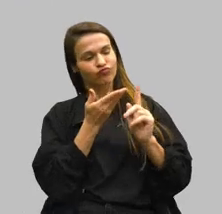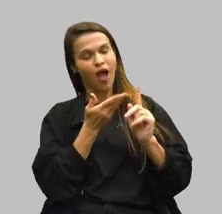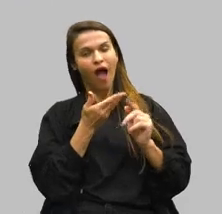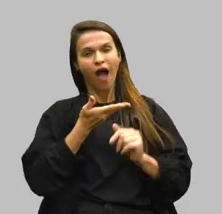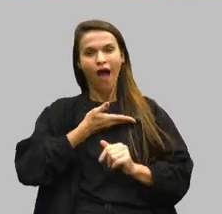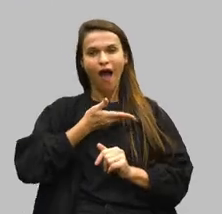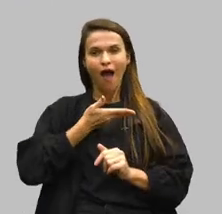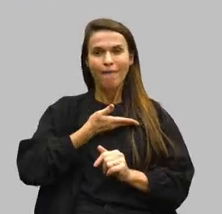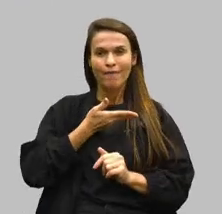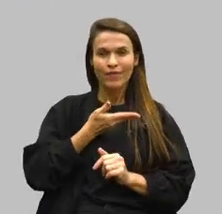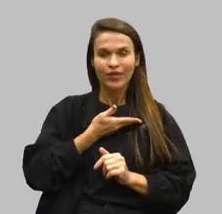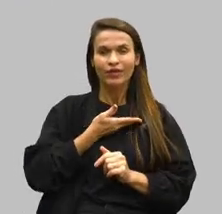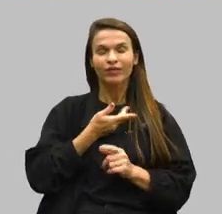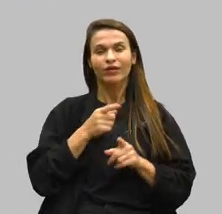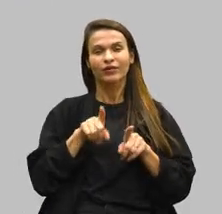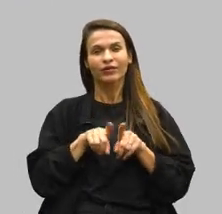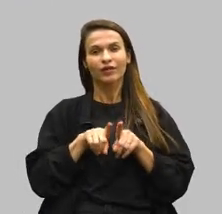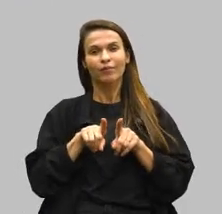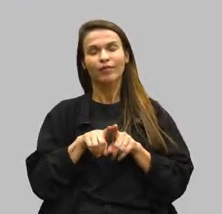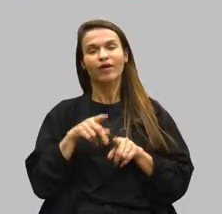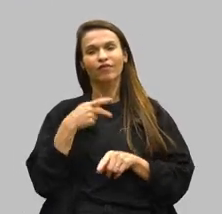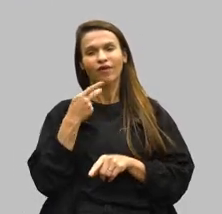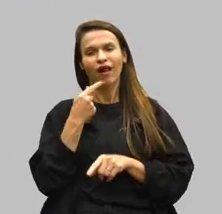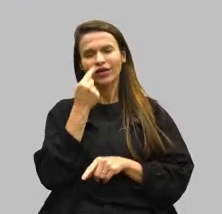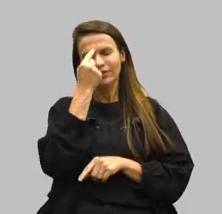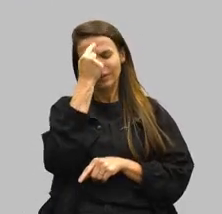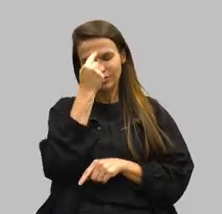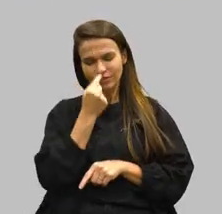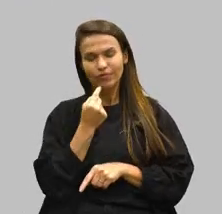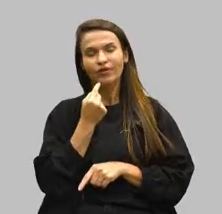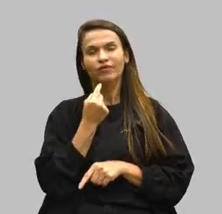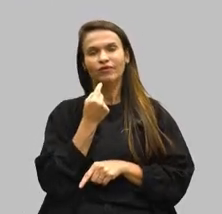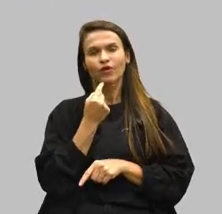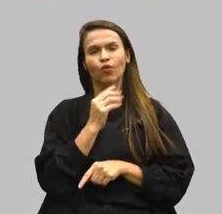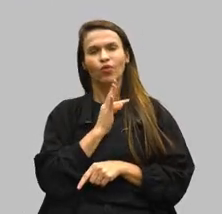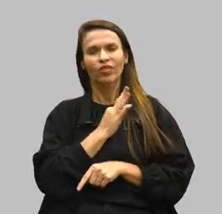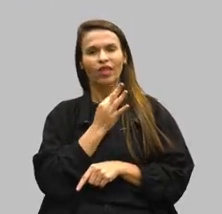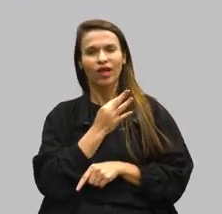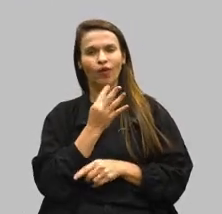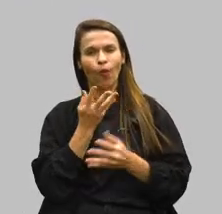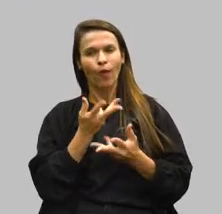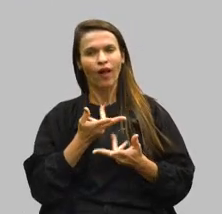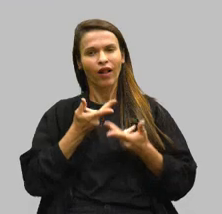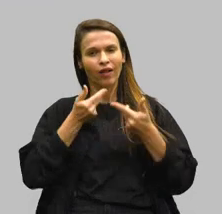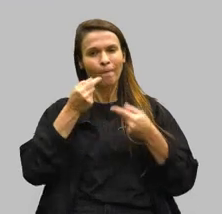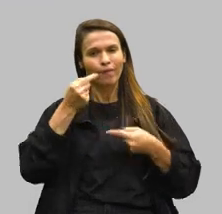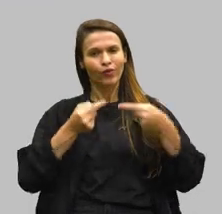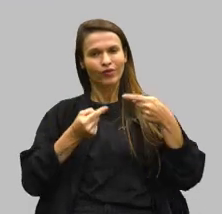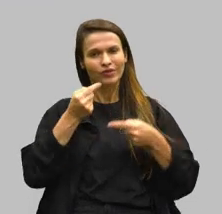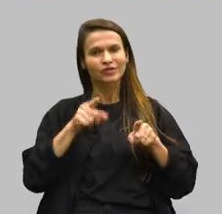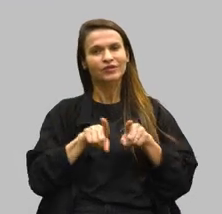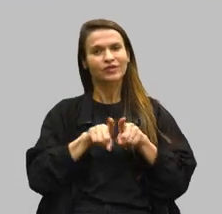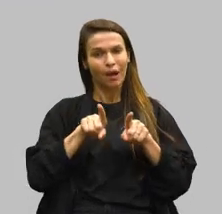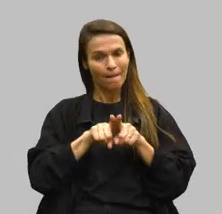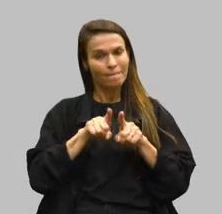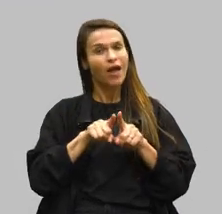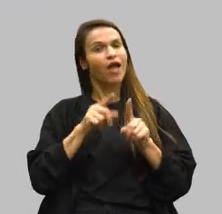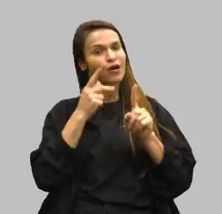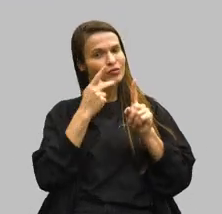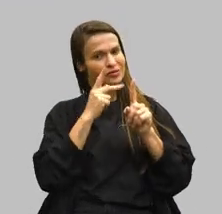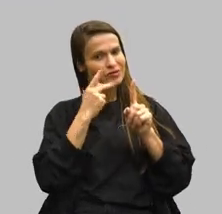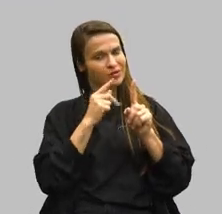colega também e dizer que esse perfil um perfil técnico qualificado político também é o seu é o seu